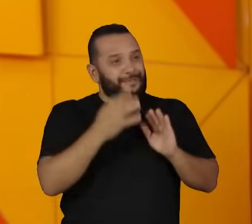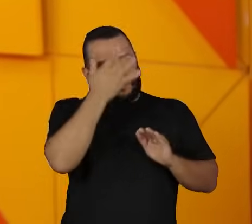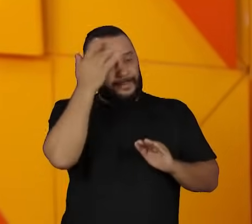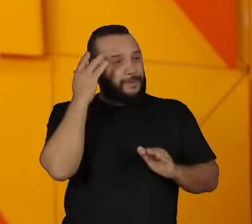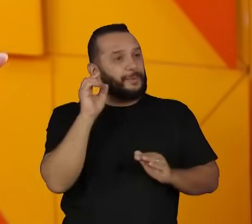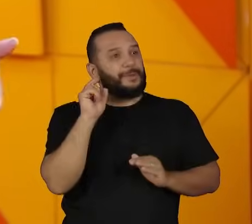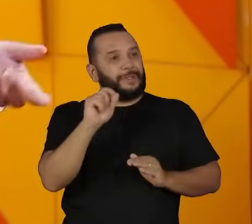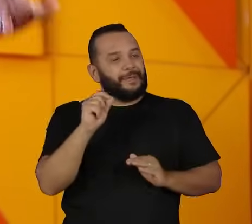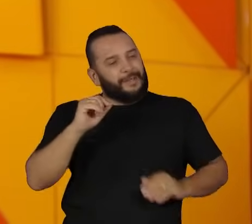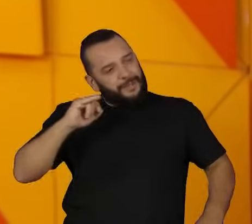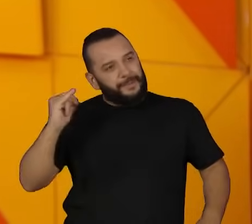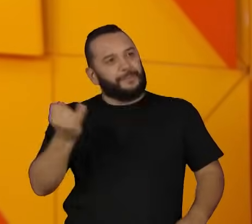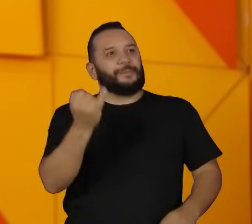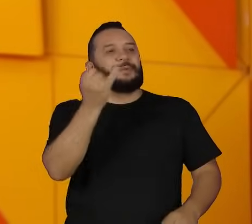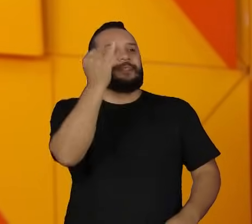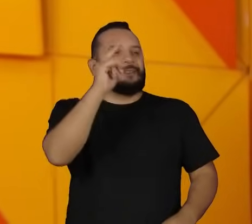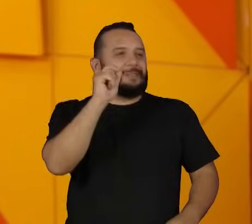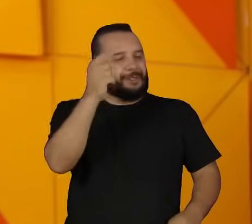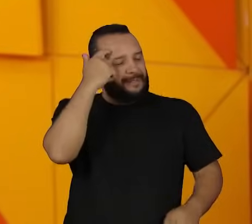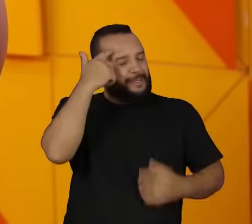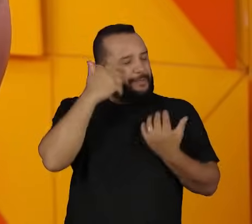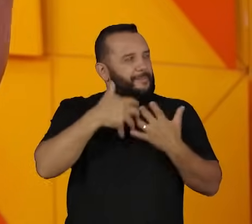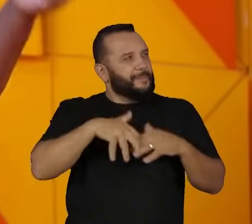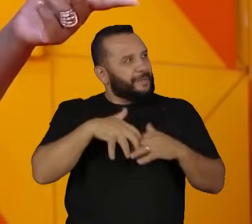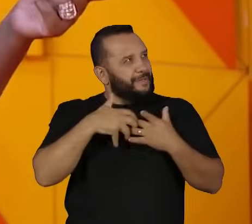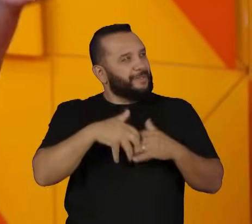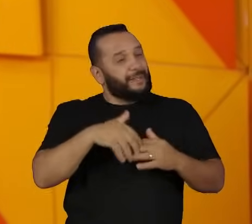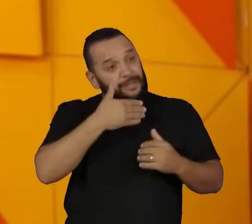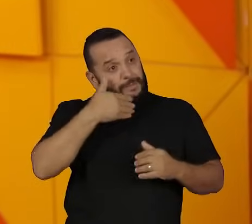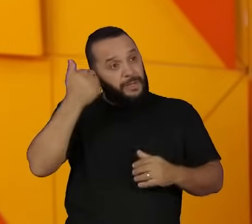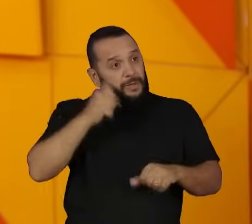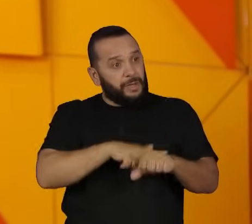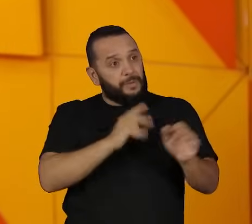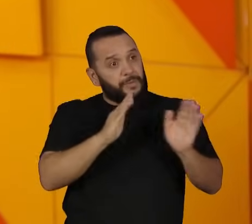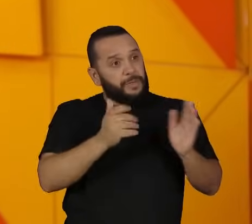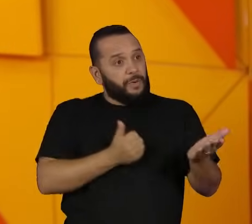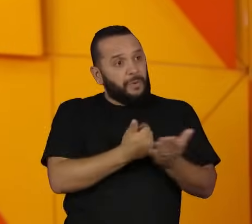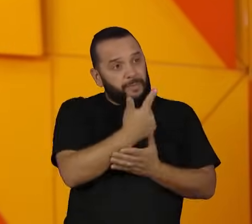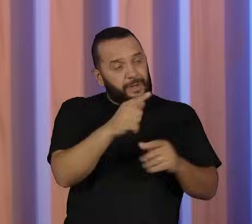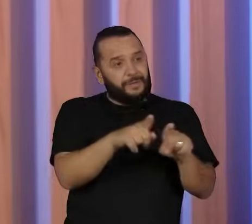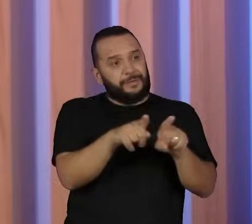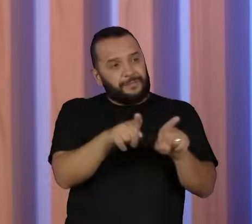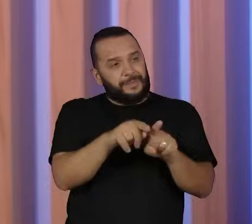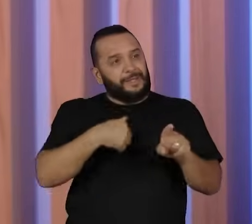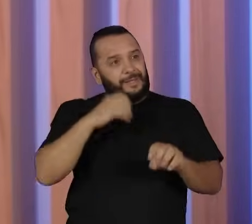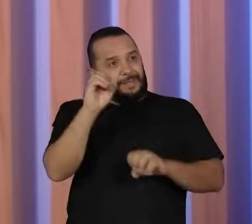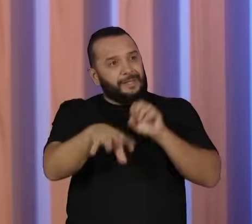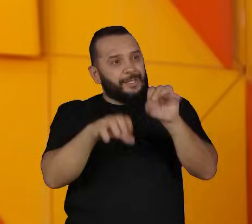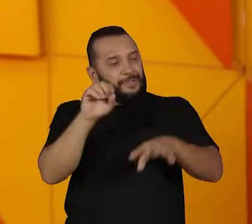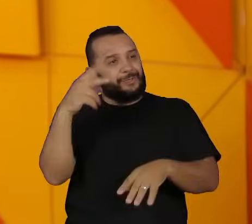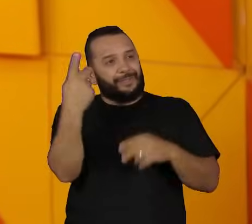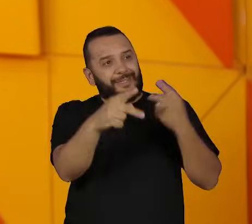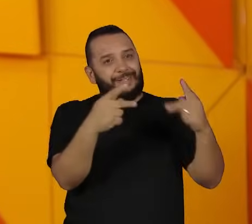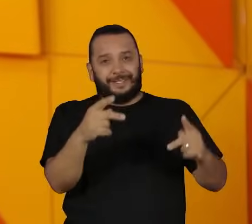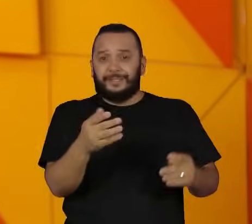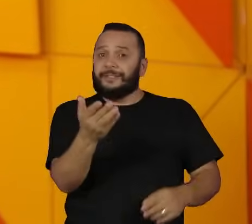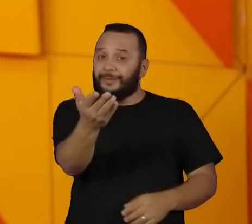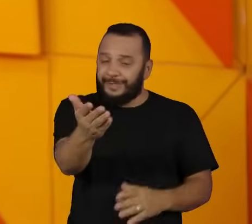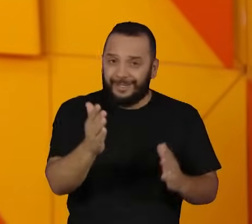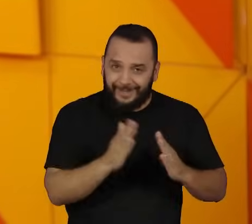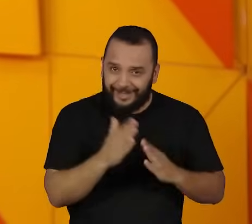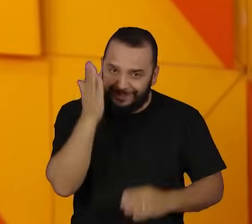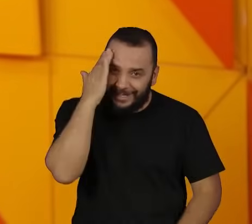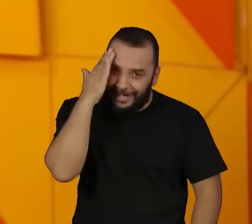público a importância dele pensar melhor na hora de comprar e na hora de destinar o lixo deles. E você aí de casa